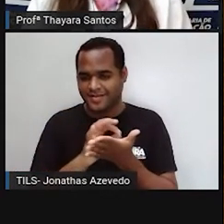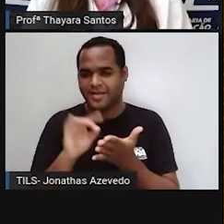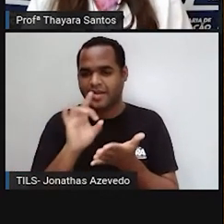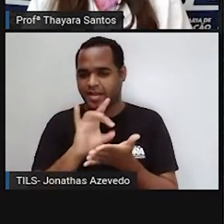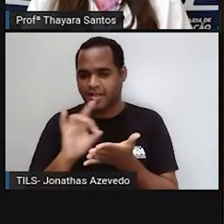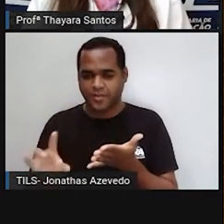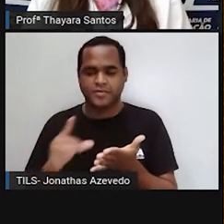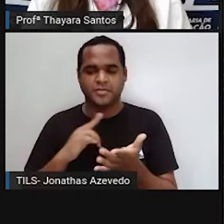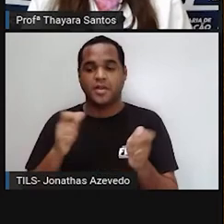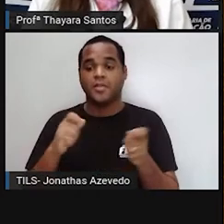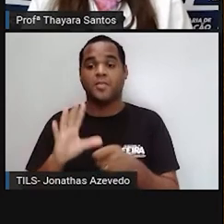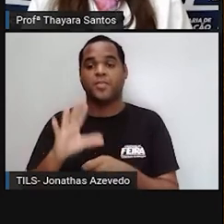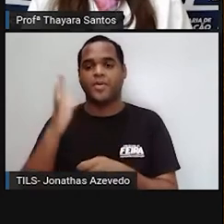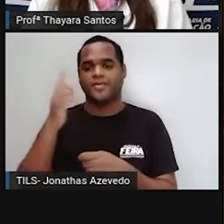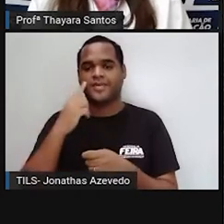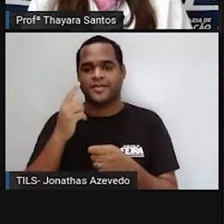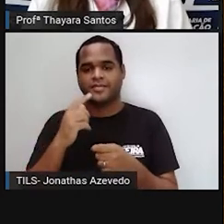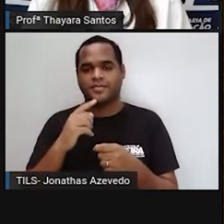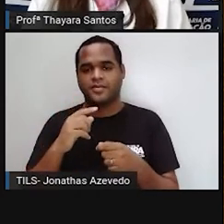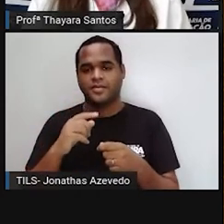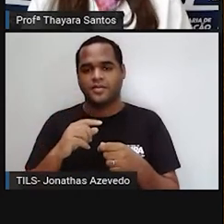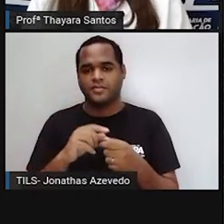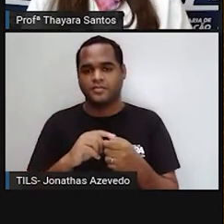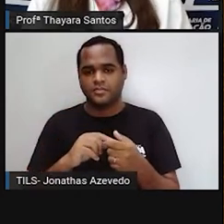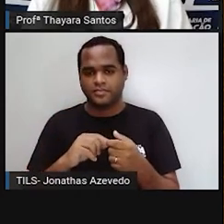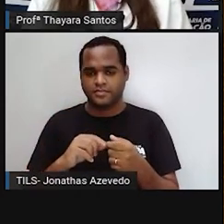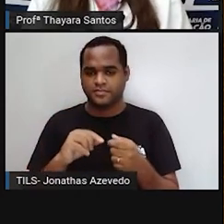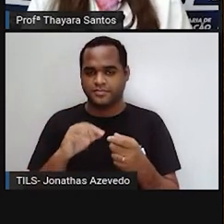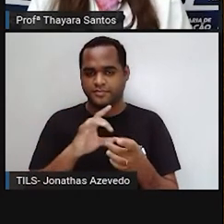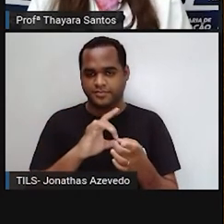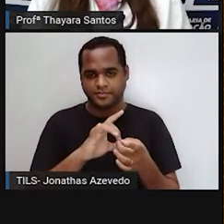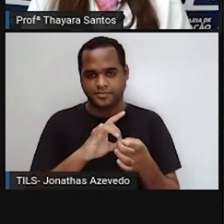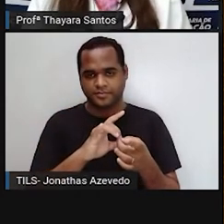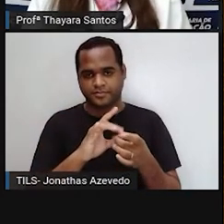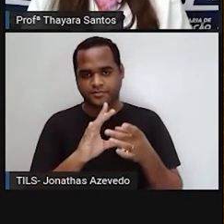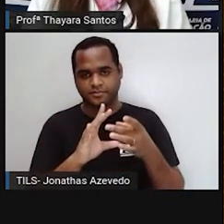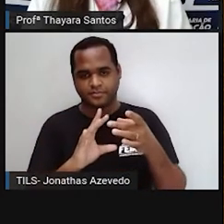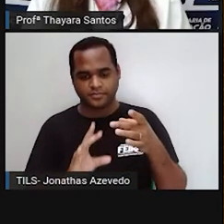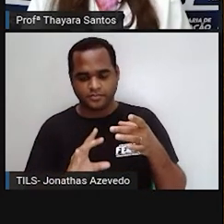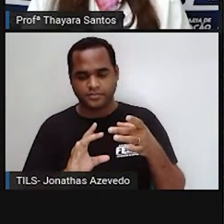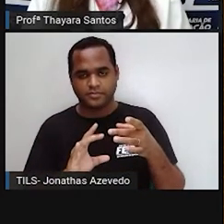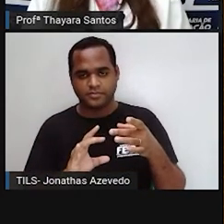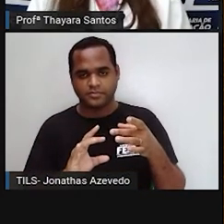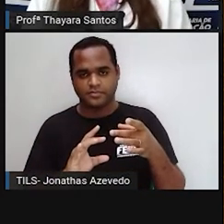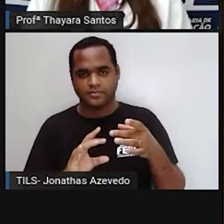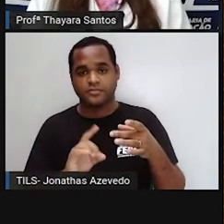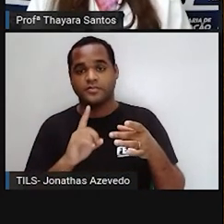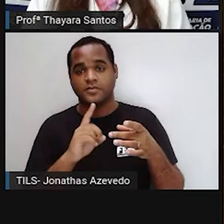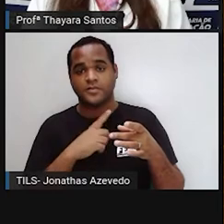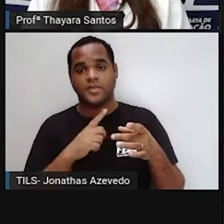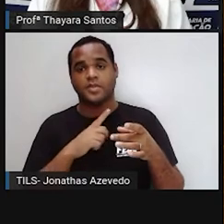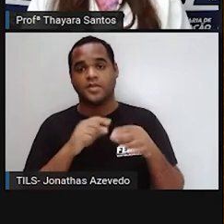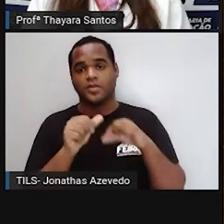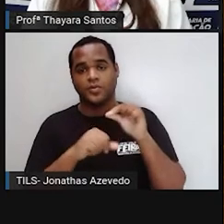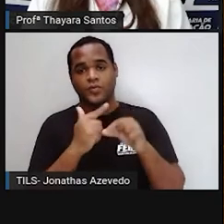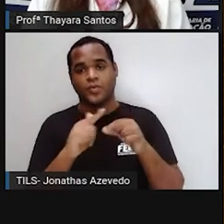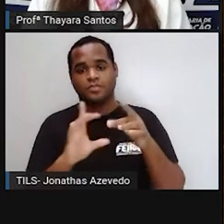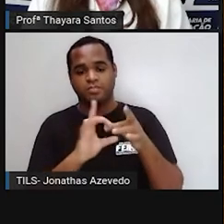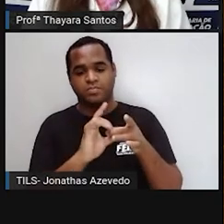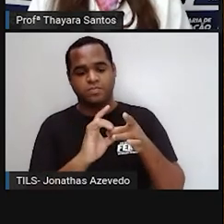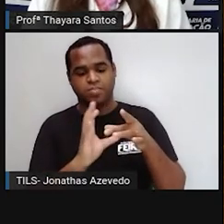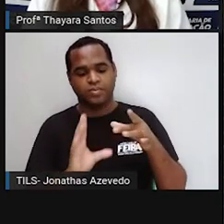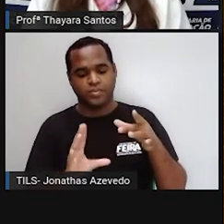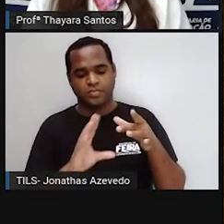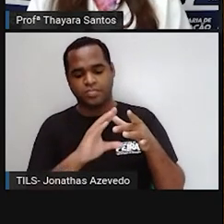citoplasma. Então, acontece uma projeção desse citoplasma. Cria uma ponte mesmo entre essas duas bactérias e elas acabam trocando